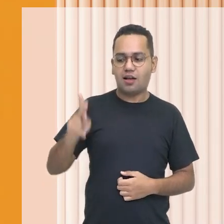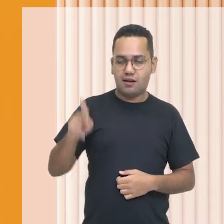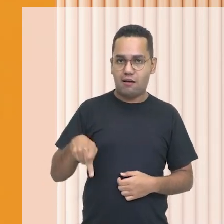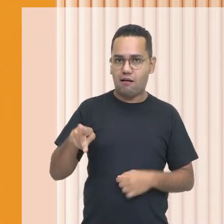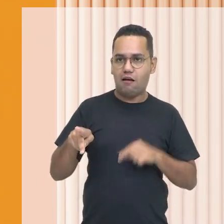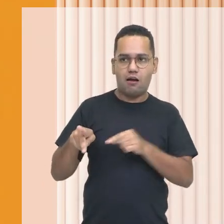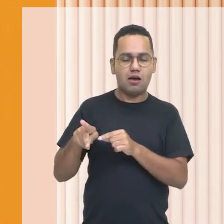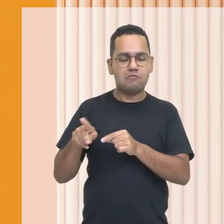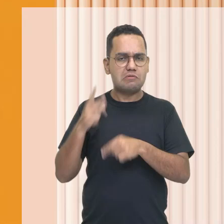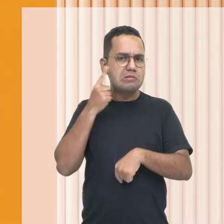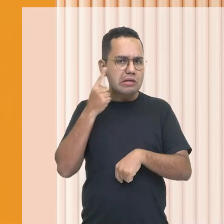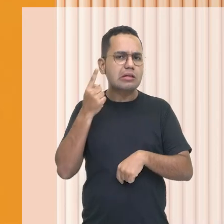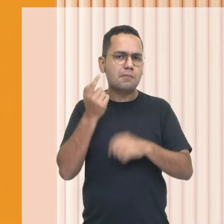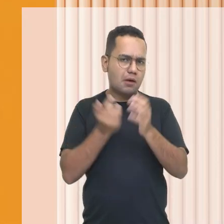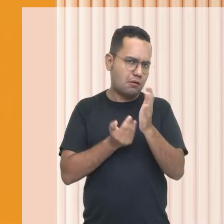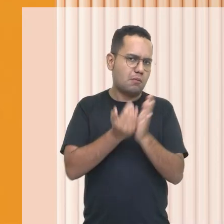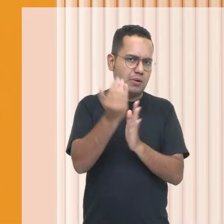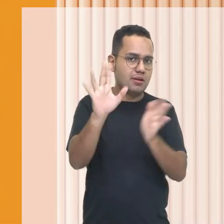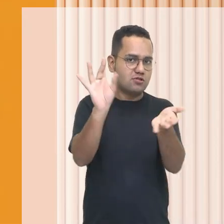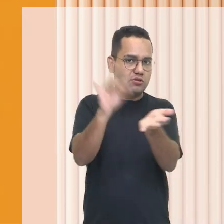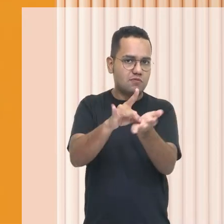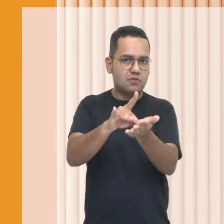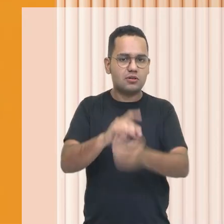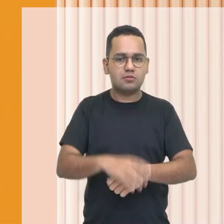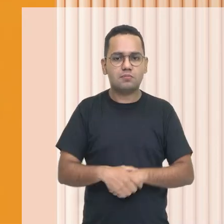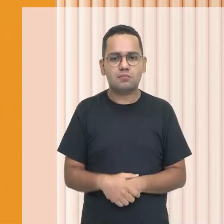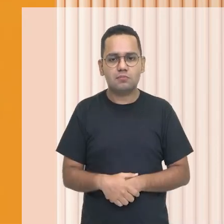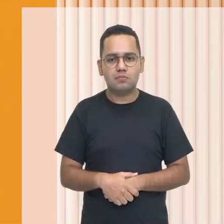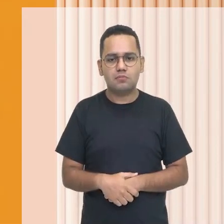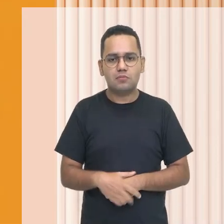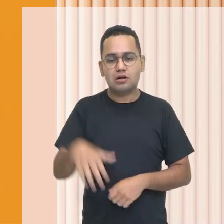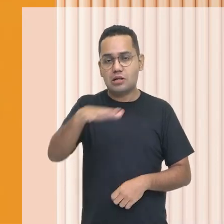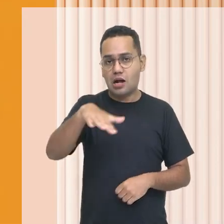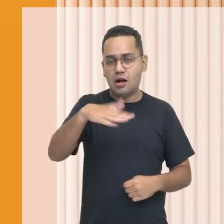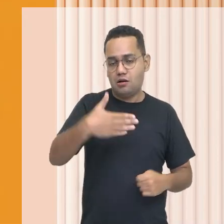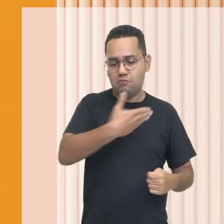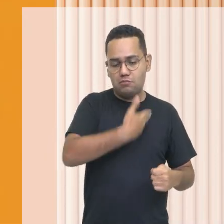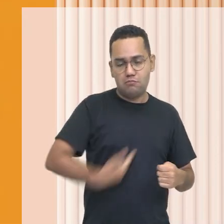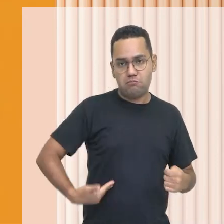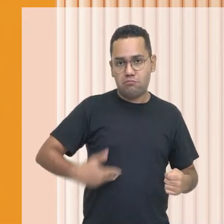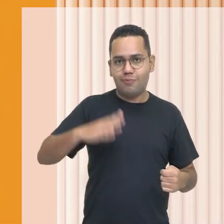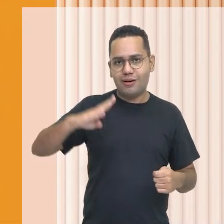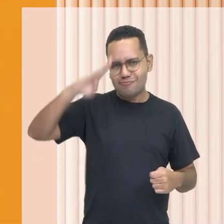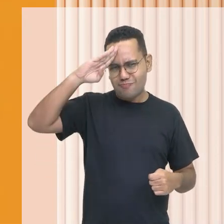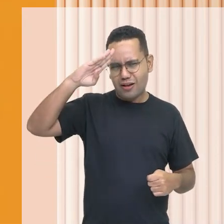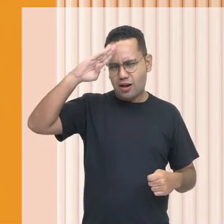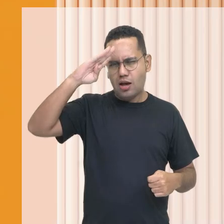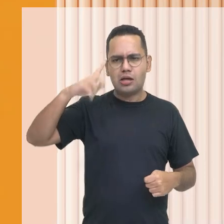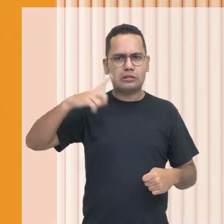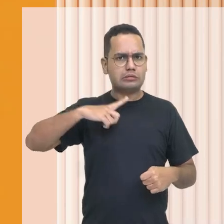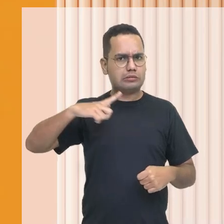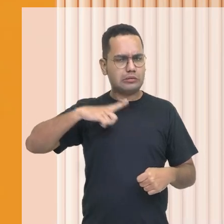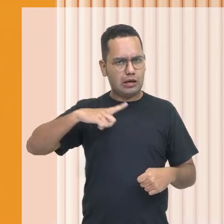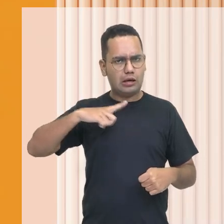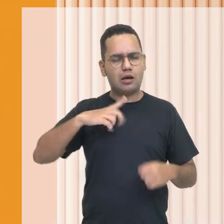esse pontapé inicial. Dentro do governo ditatorial você vai ter medidas também